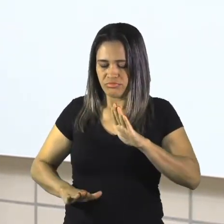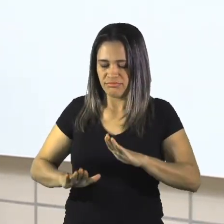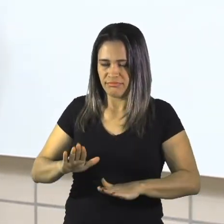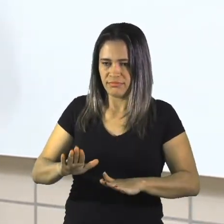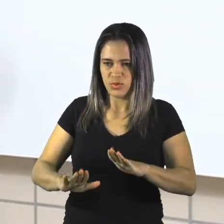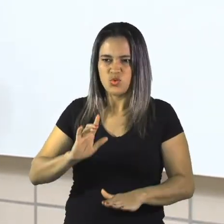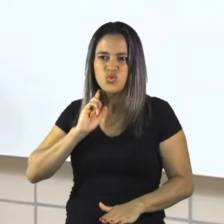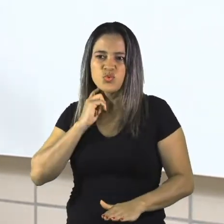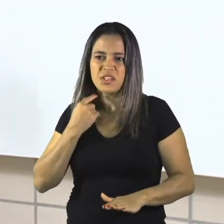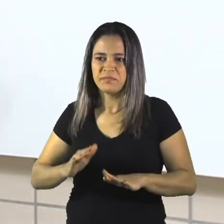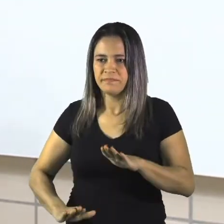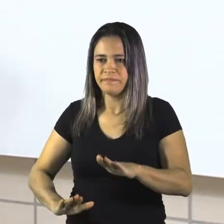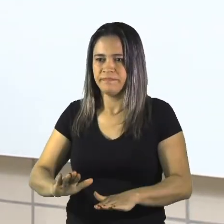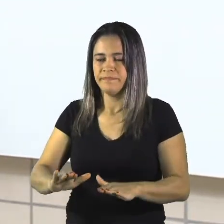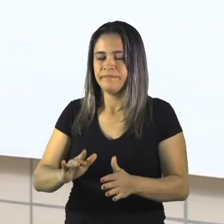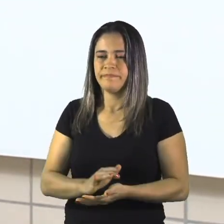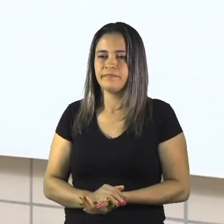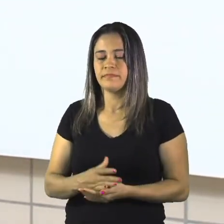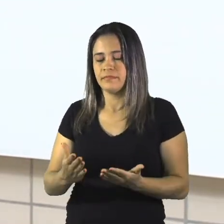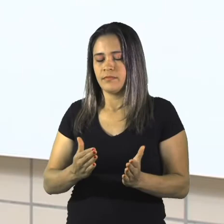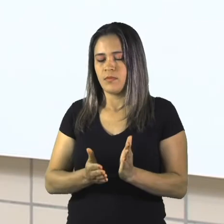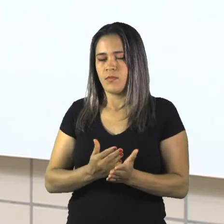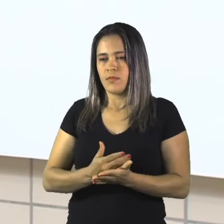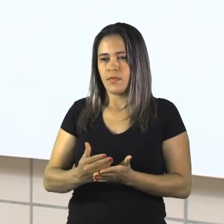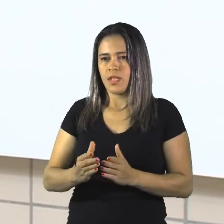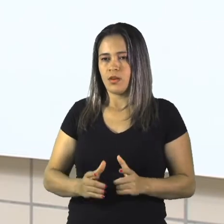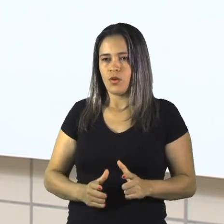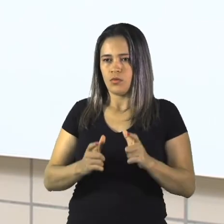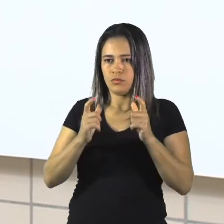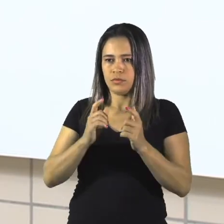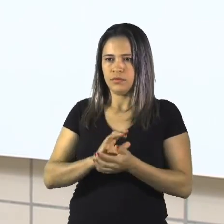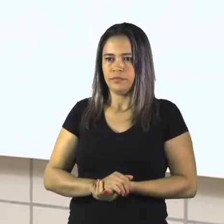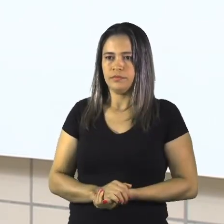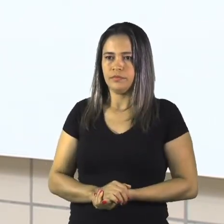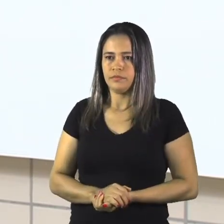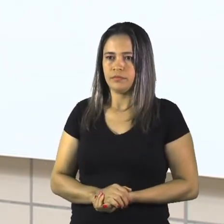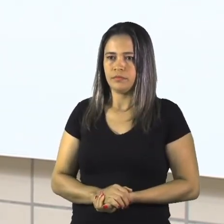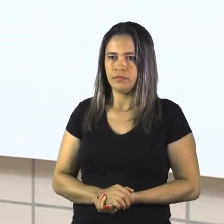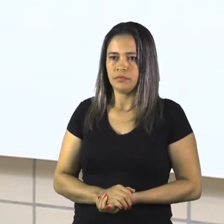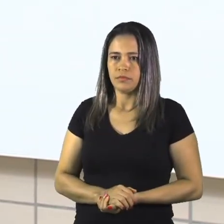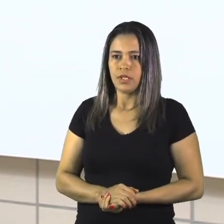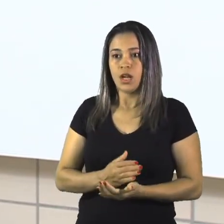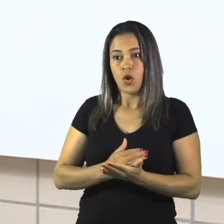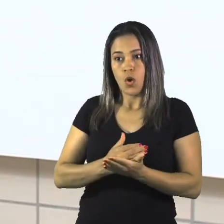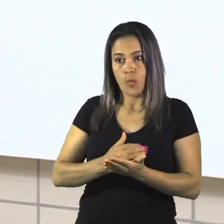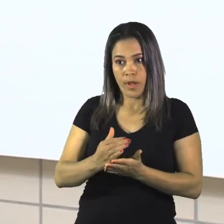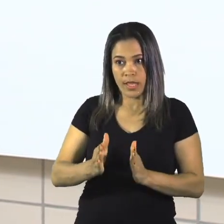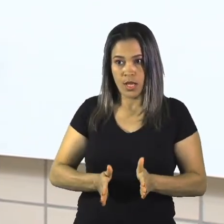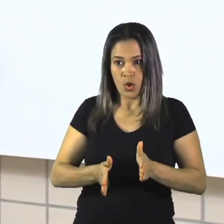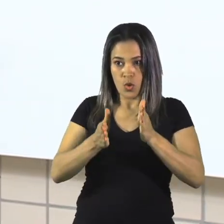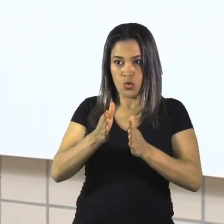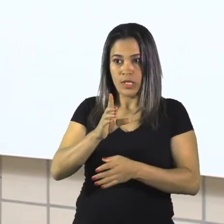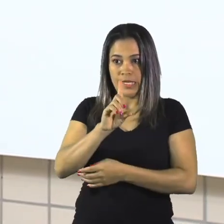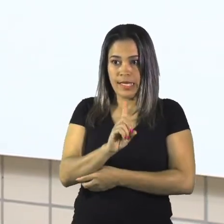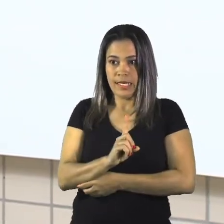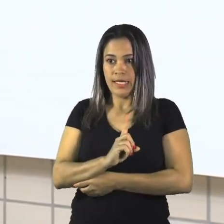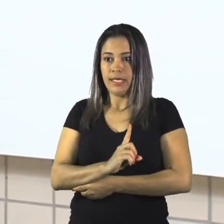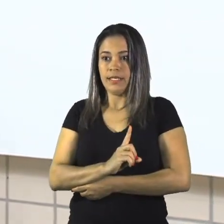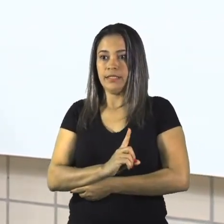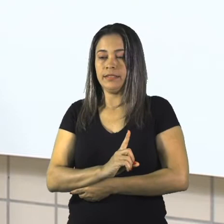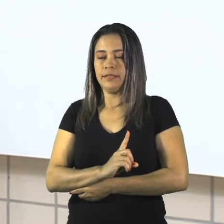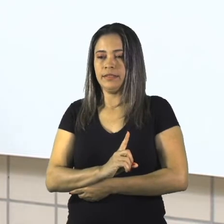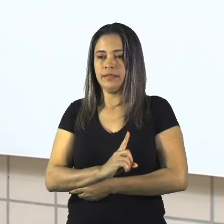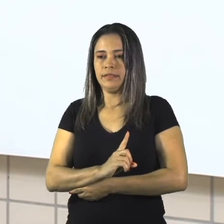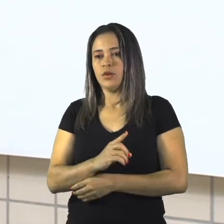ele começa em qual coluna? Aí eu vou marcar aqui, né? Ele começa na coluna D. E em